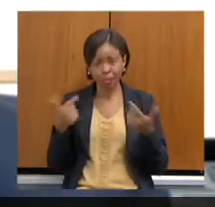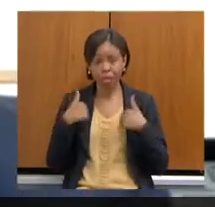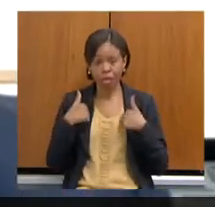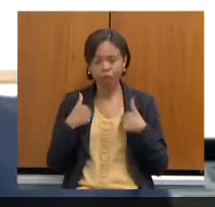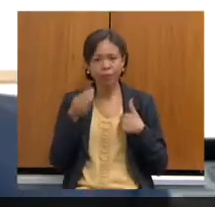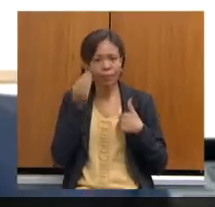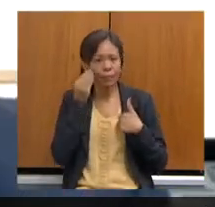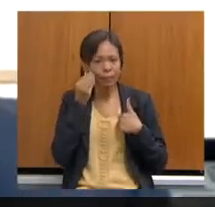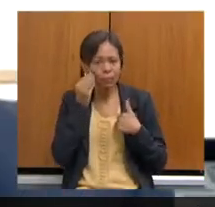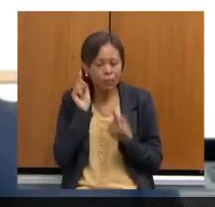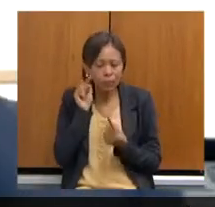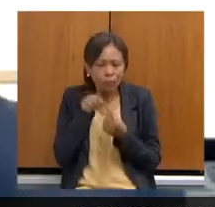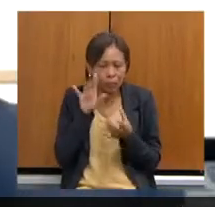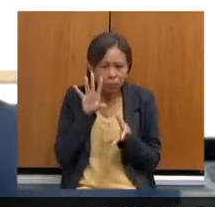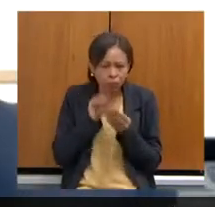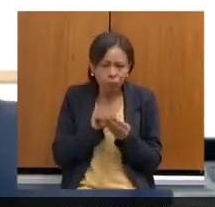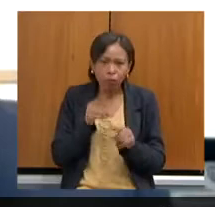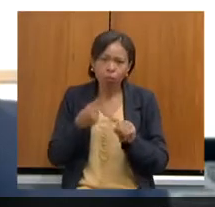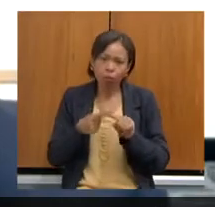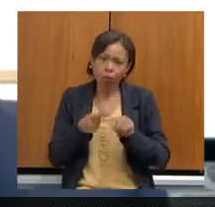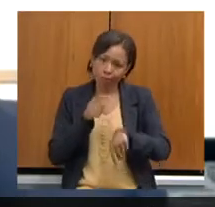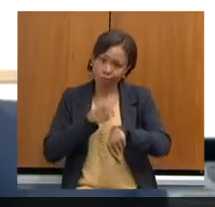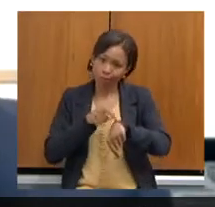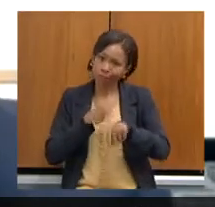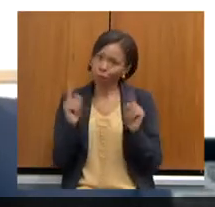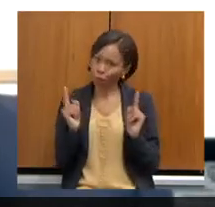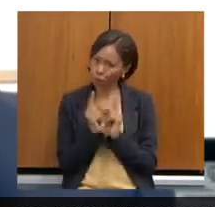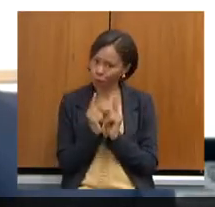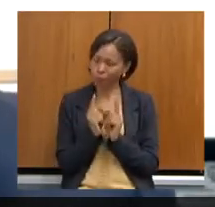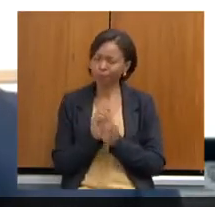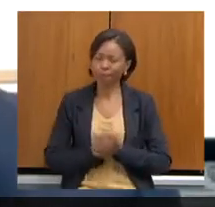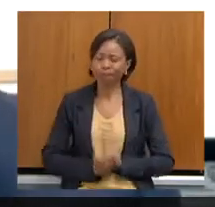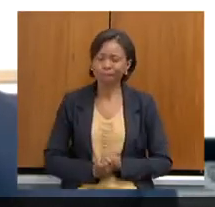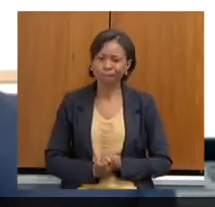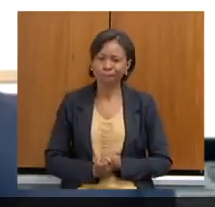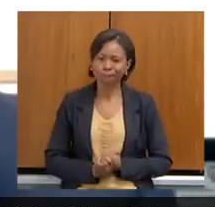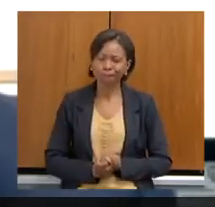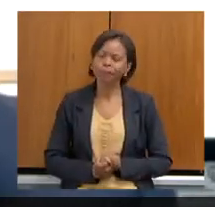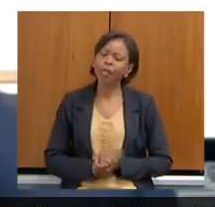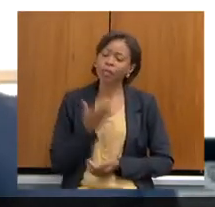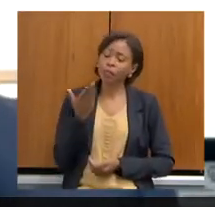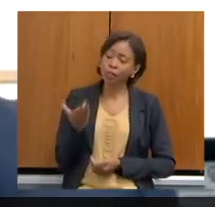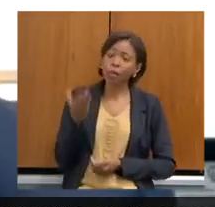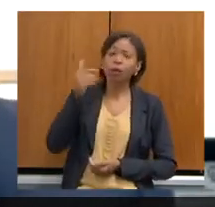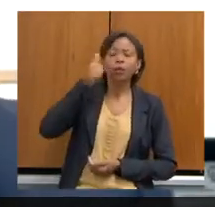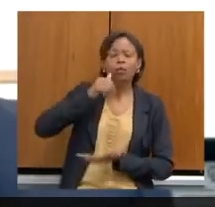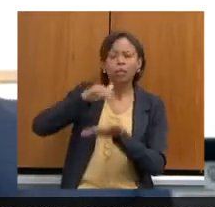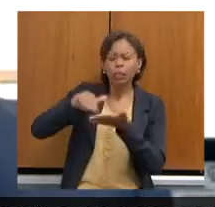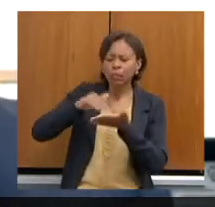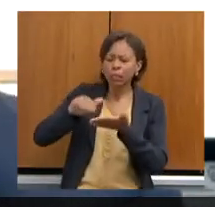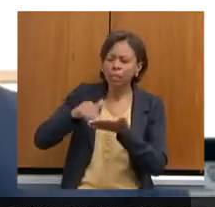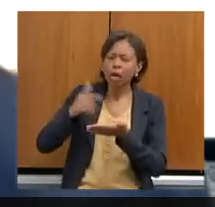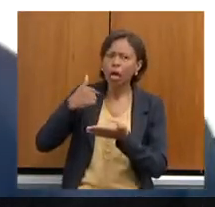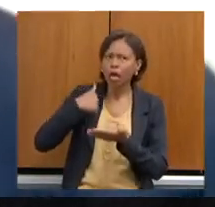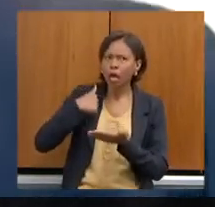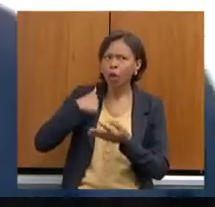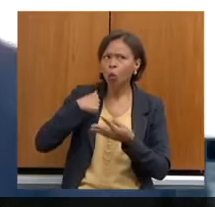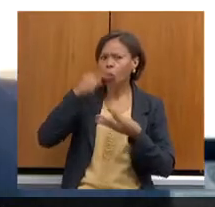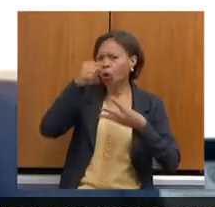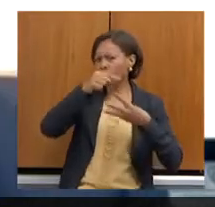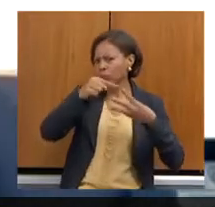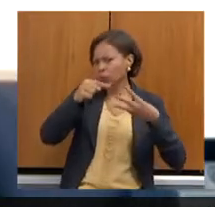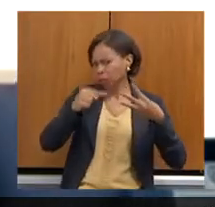vou tentar ser bastante objetivo Presidente porque o tempo ele é curto é secretário talvez a minha intervenção ela vai ter três